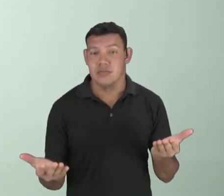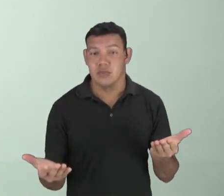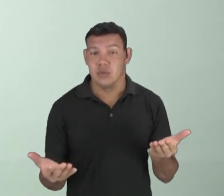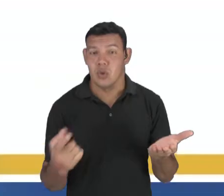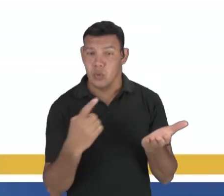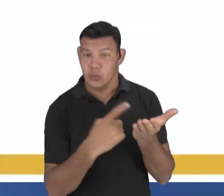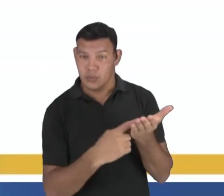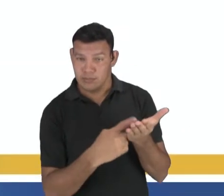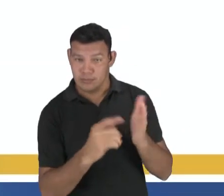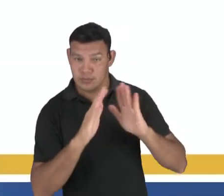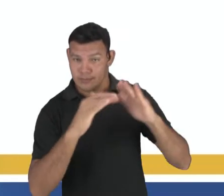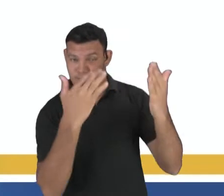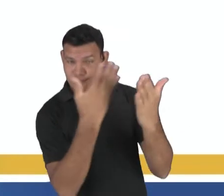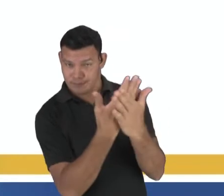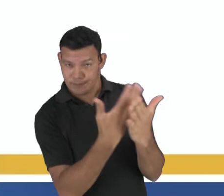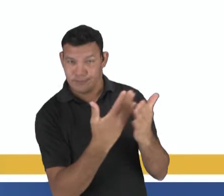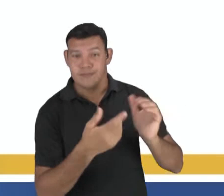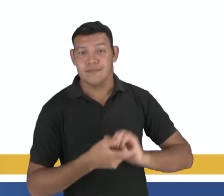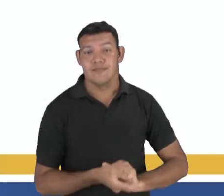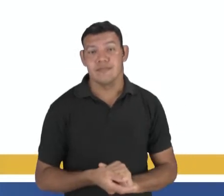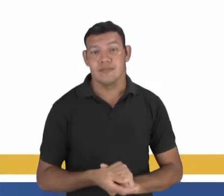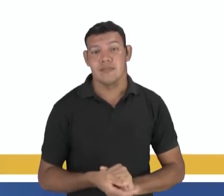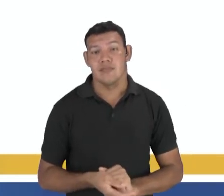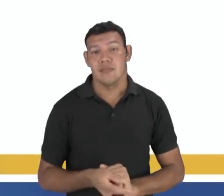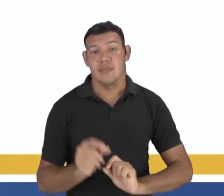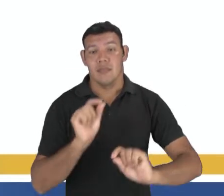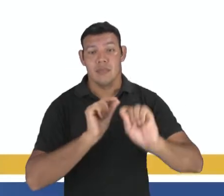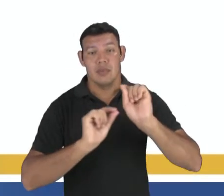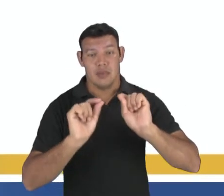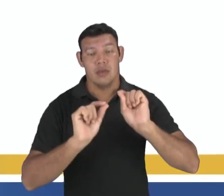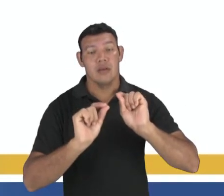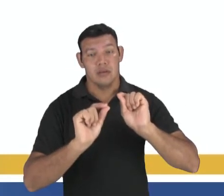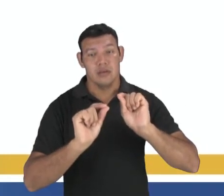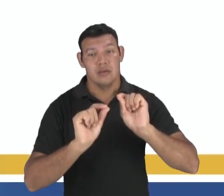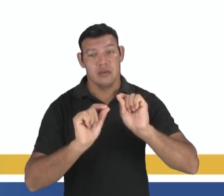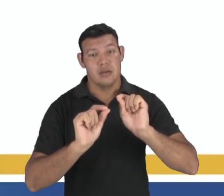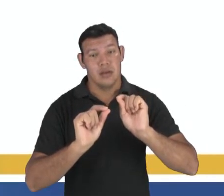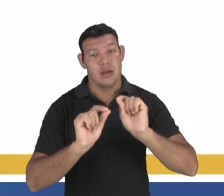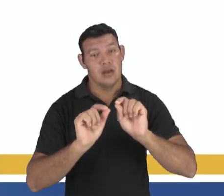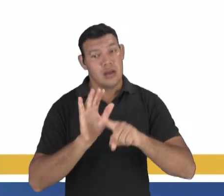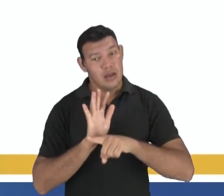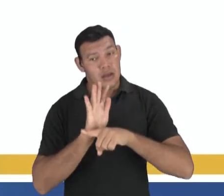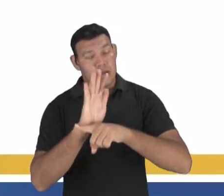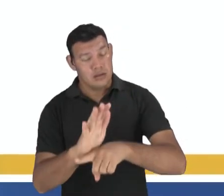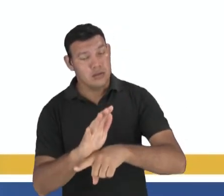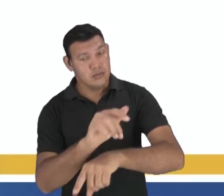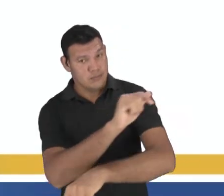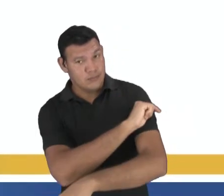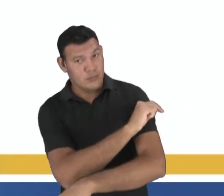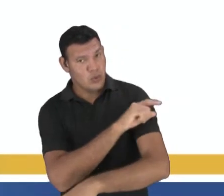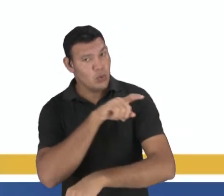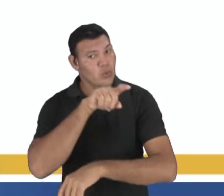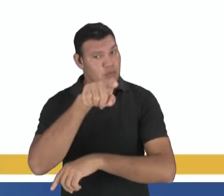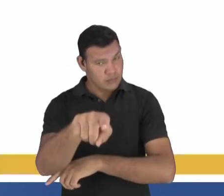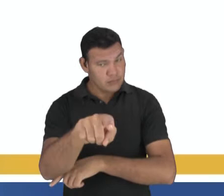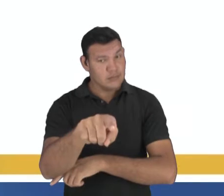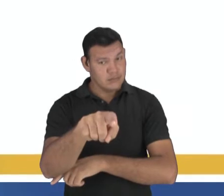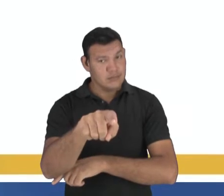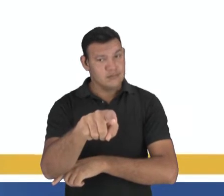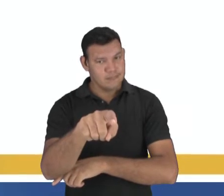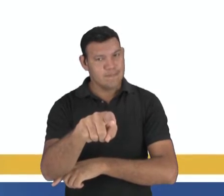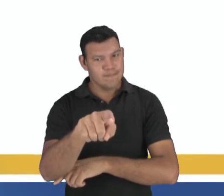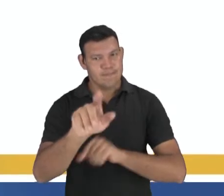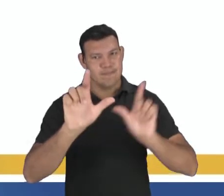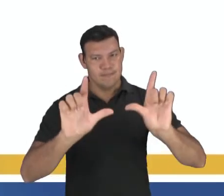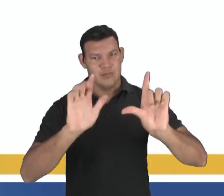sentido, o compromisso da escola está em possibilitar o aluno, você que está aí do outro